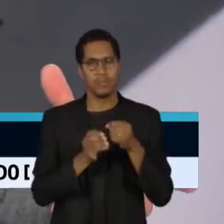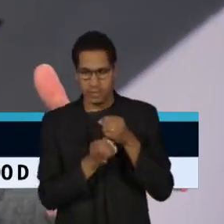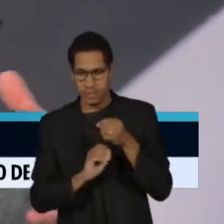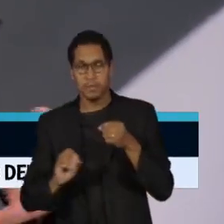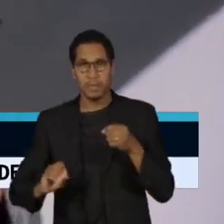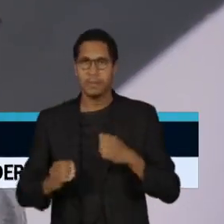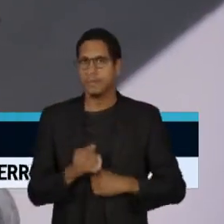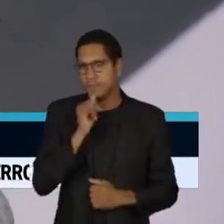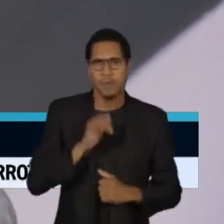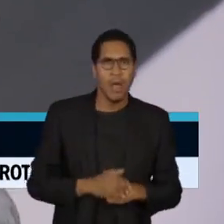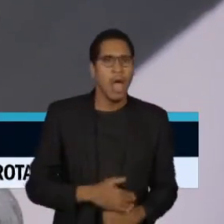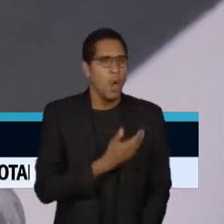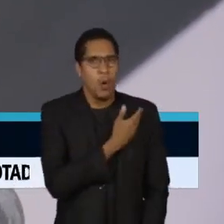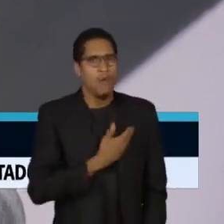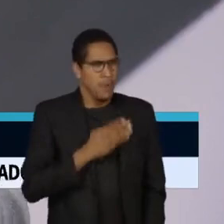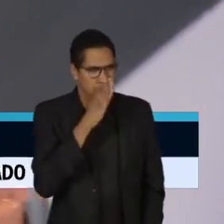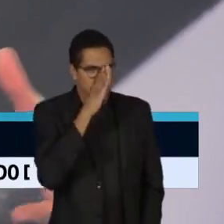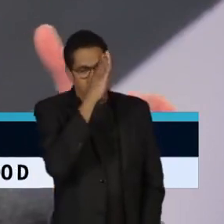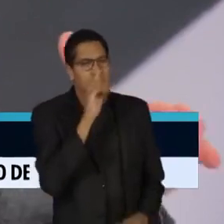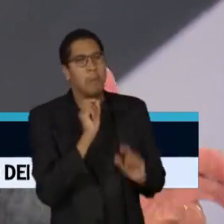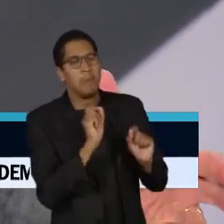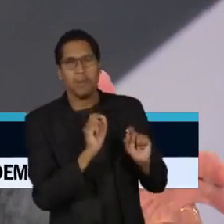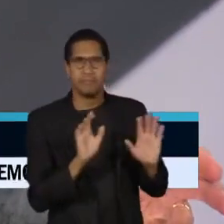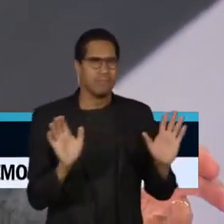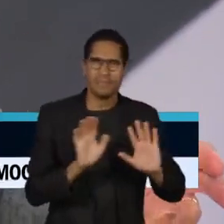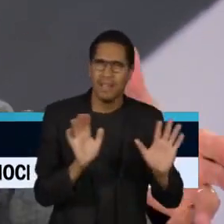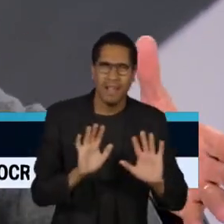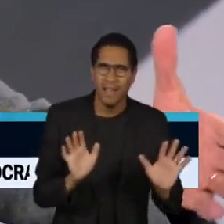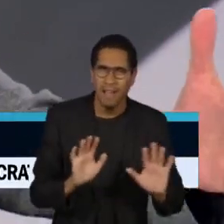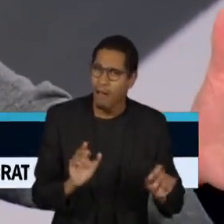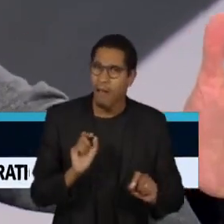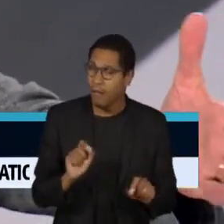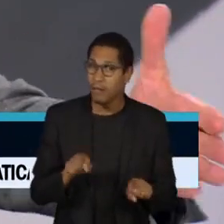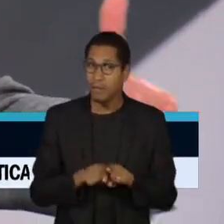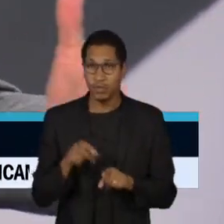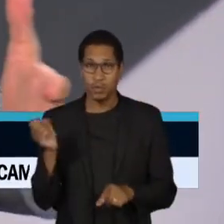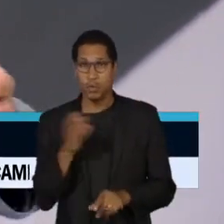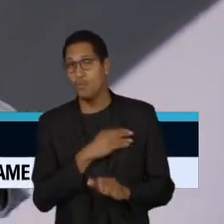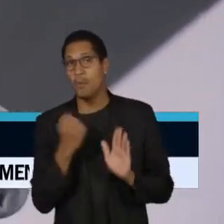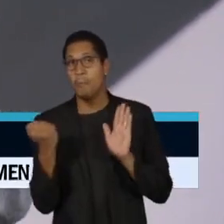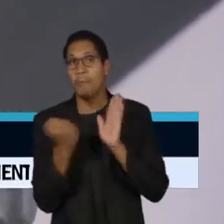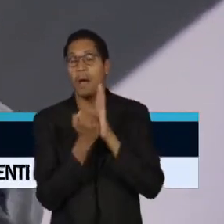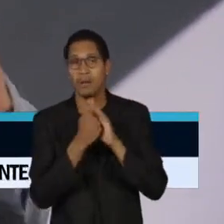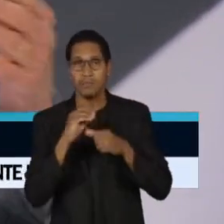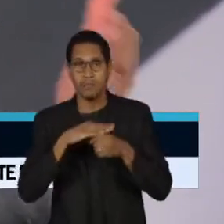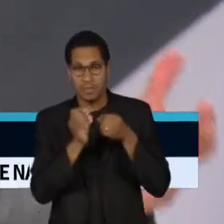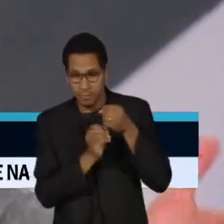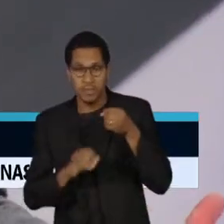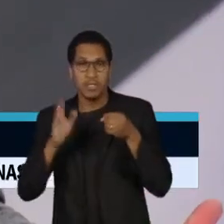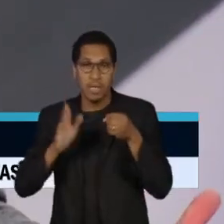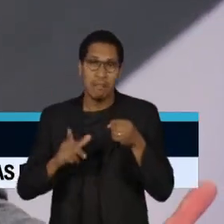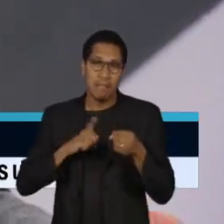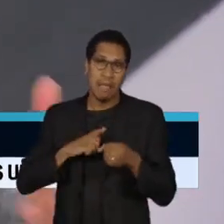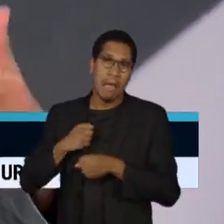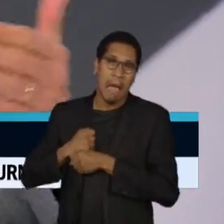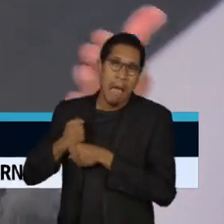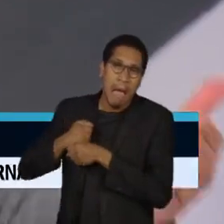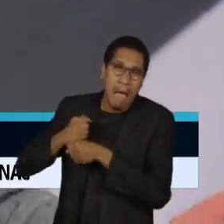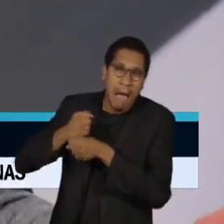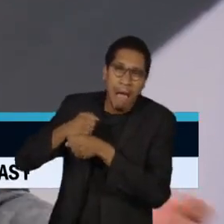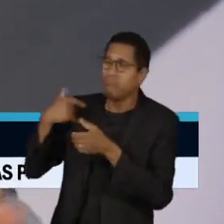do governo Bolsonaro. Não é o governo Bolsonaro. Esse novo marco do saneamento foi resultado de mais de década de discussão,